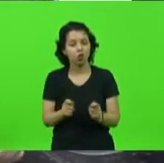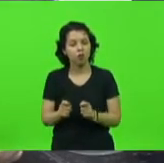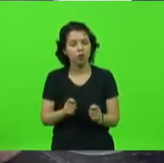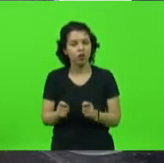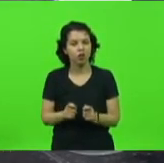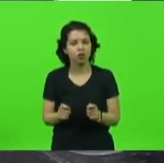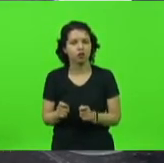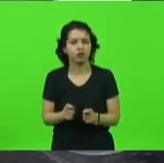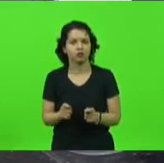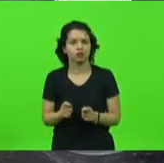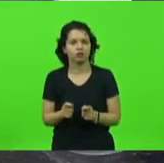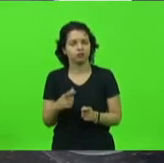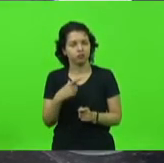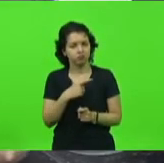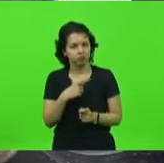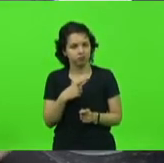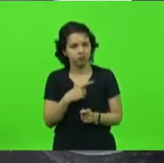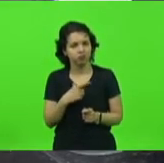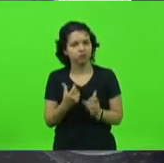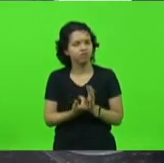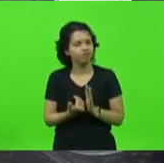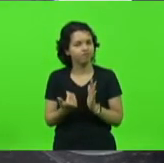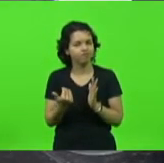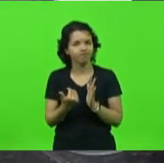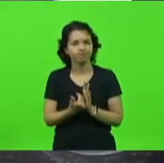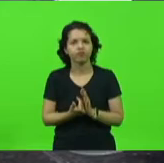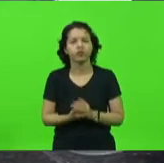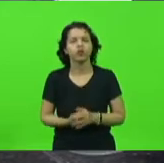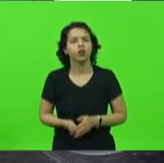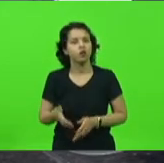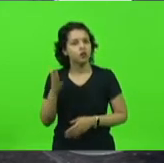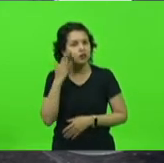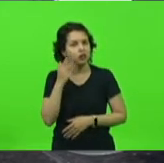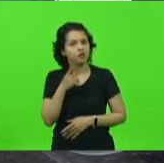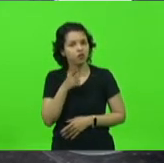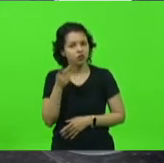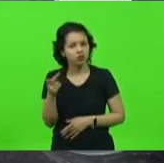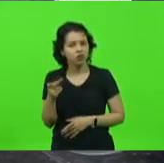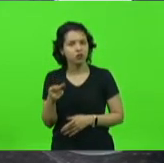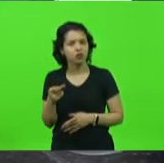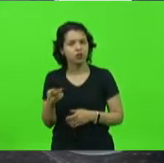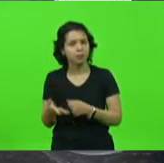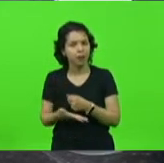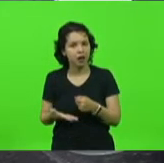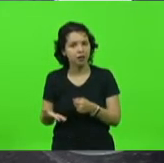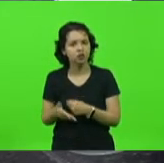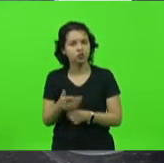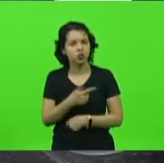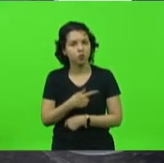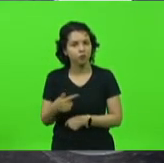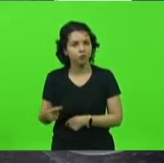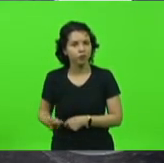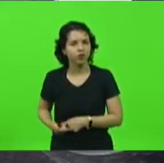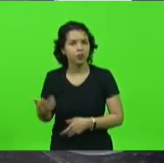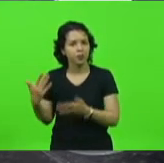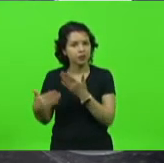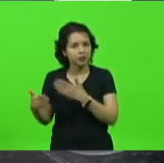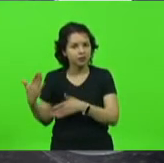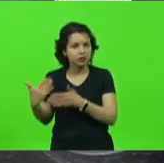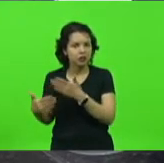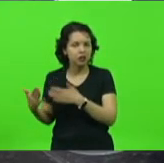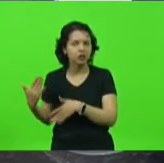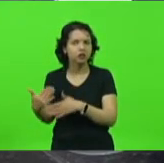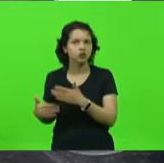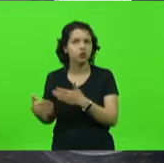economia significativa. Eu sei que os senhores são muitos bases de governo. Eu iniciei lá dos primórdios,